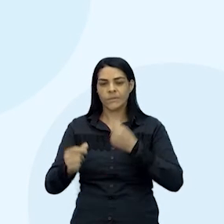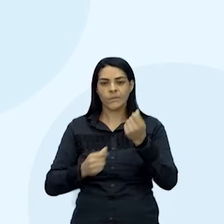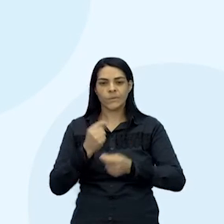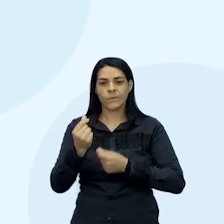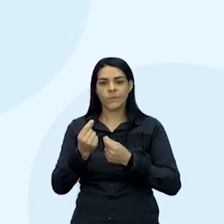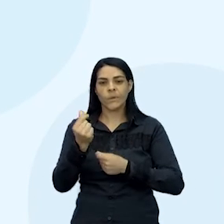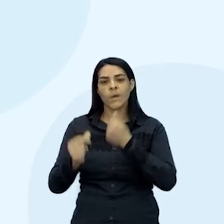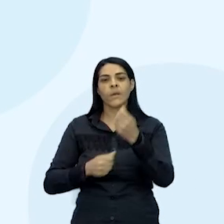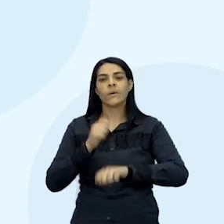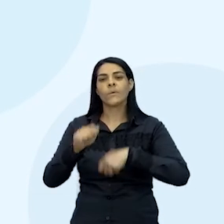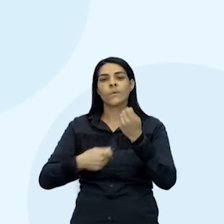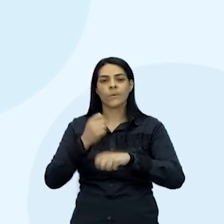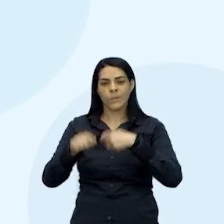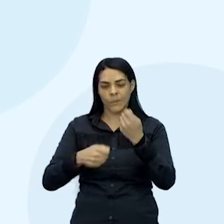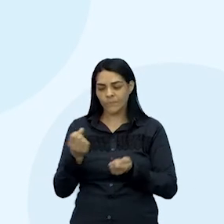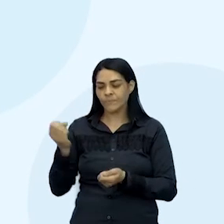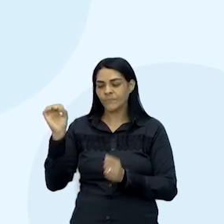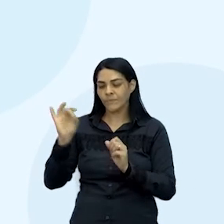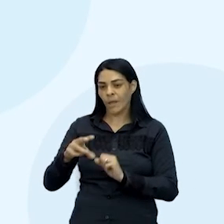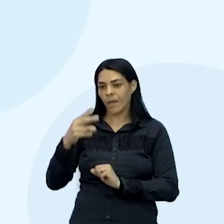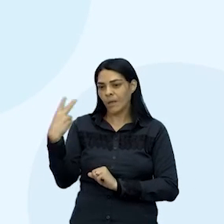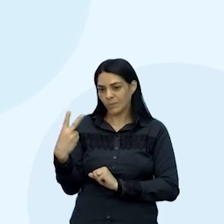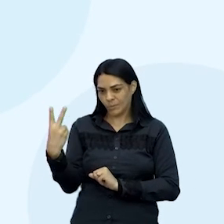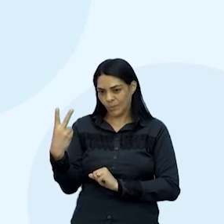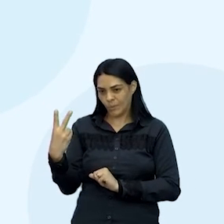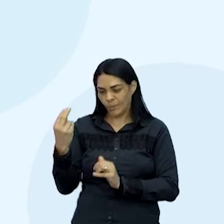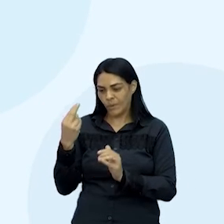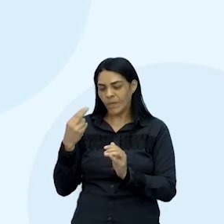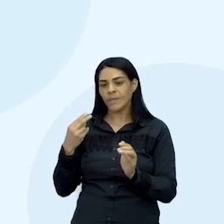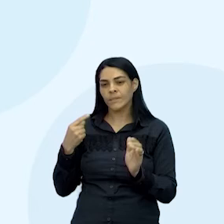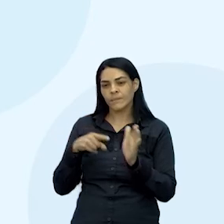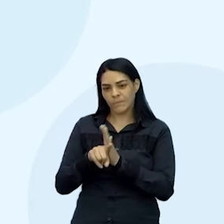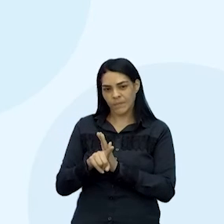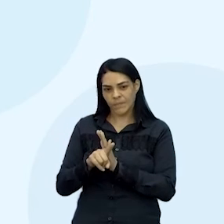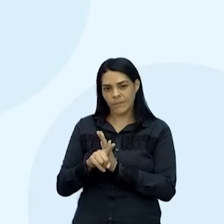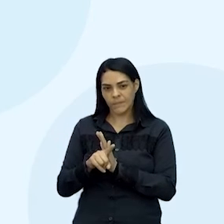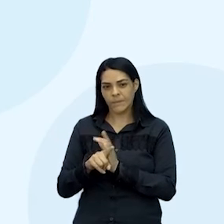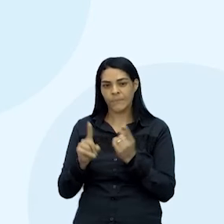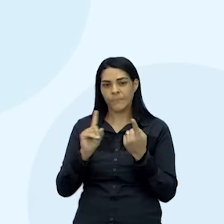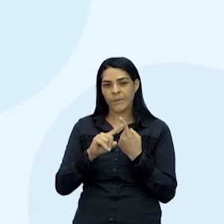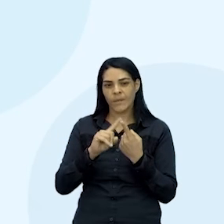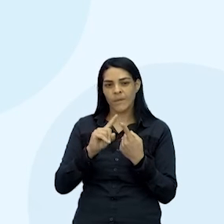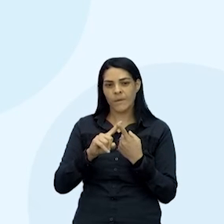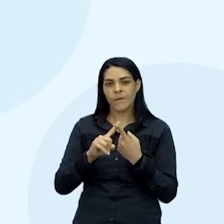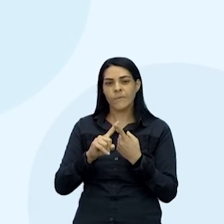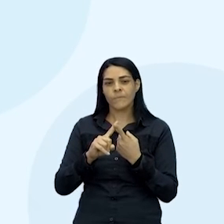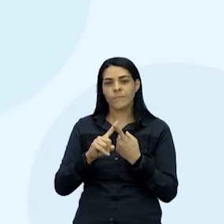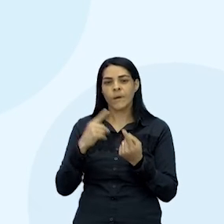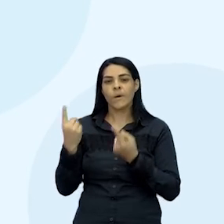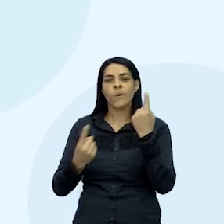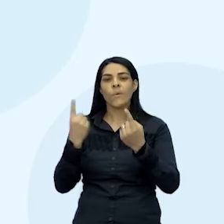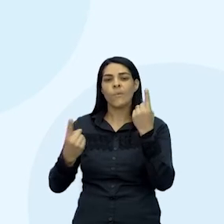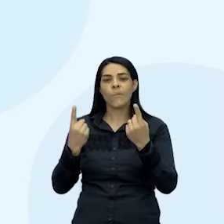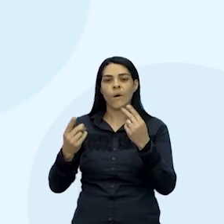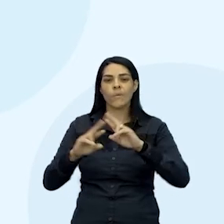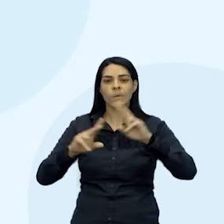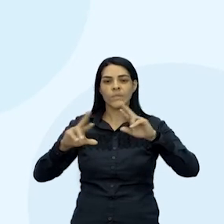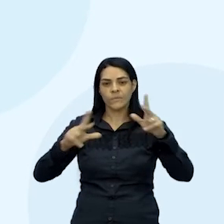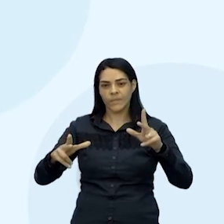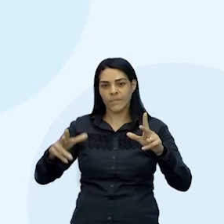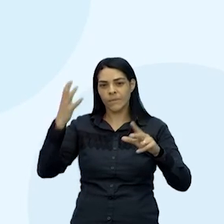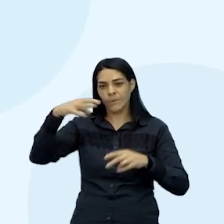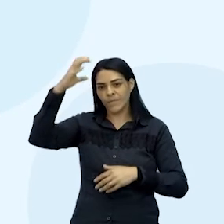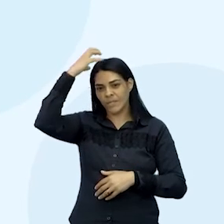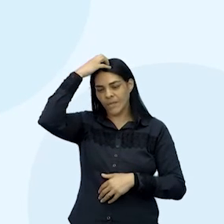Beleza, né? Então deixei 2 perguntinhas para vocês. A primeira delas é: qual a diferença entre monarquia e república, que nós falamos hoje? E qual